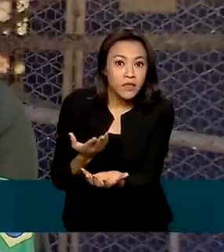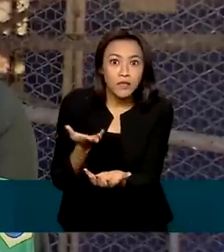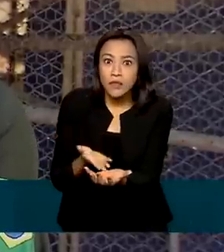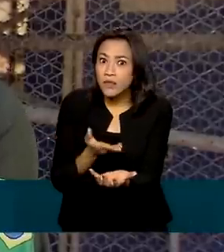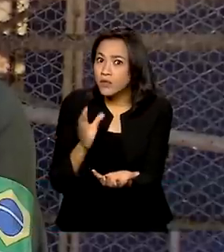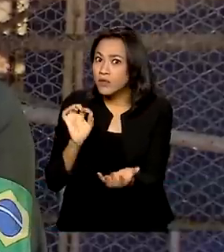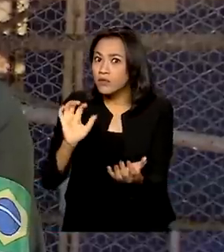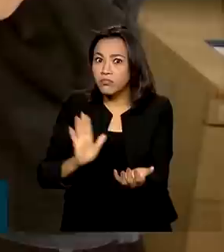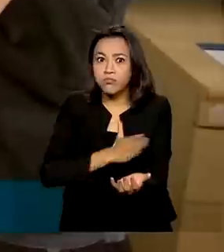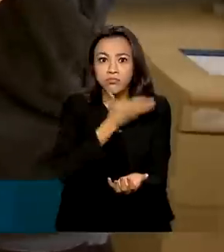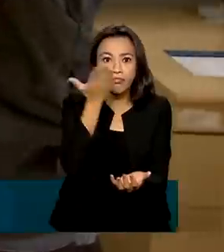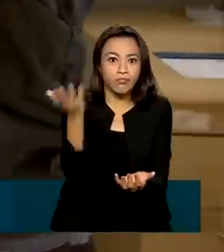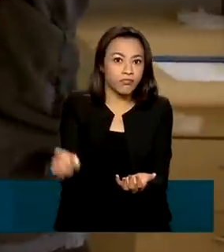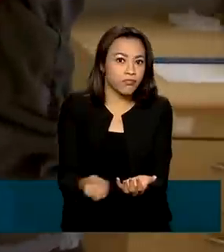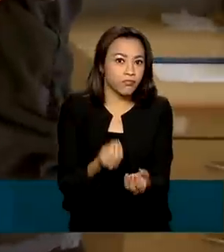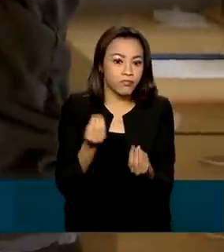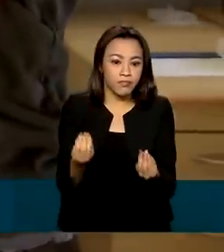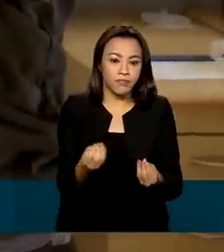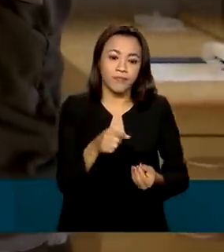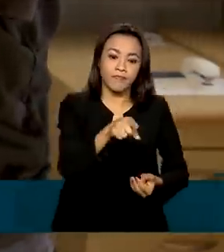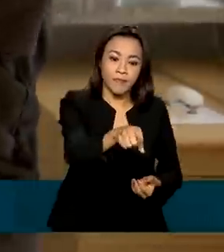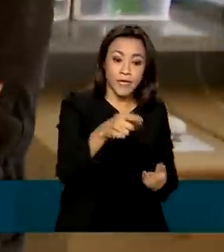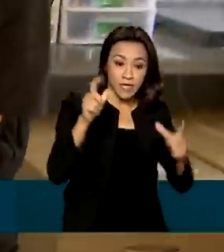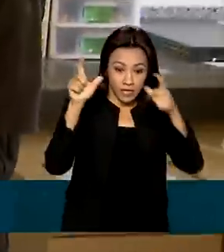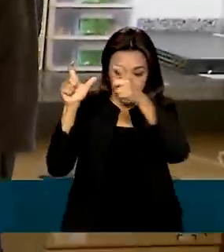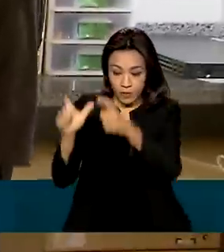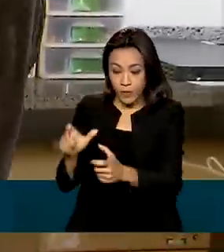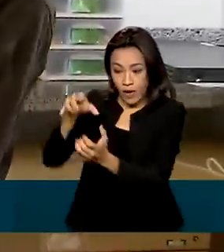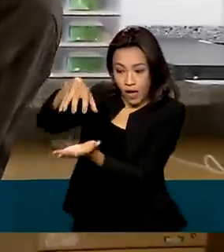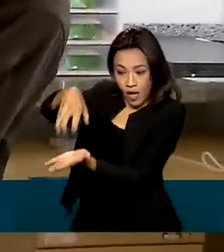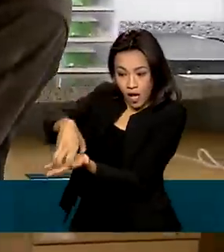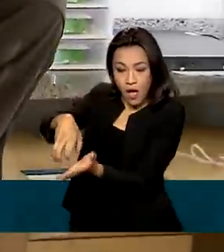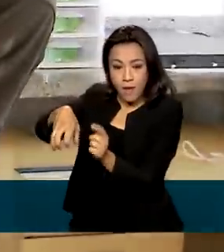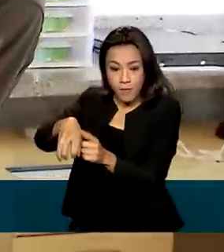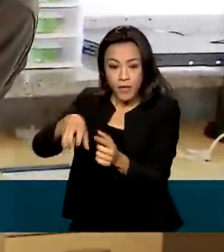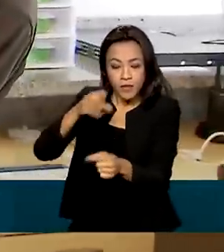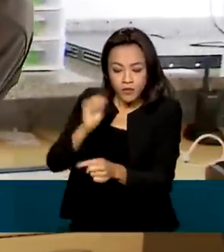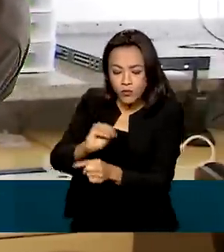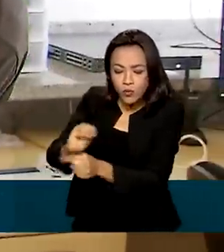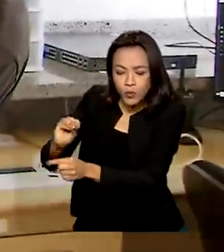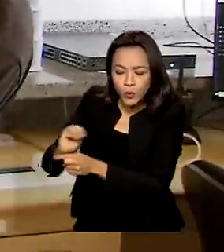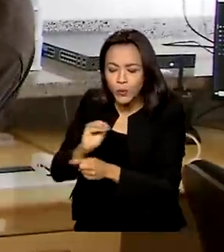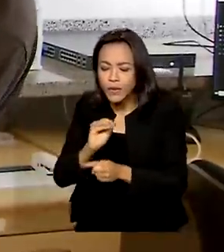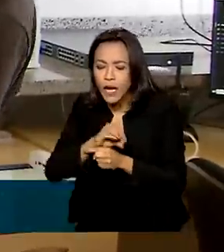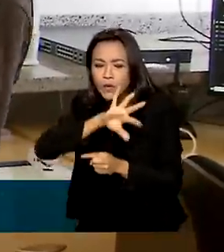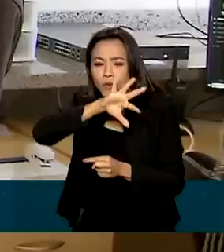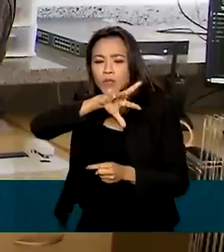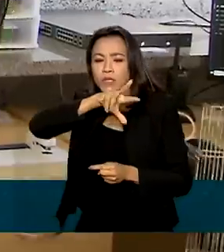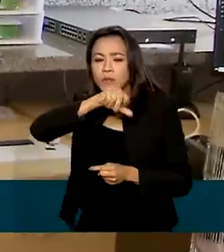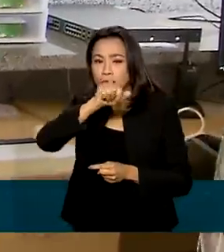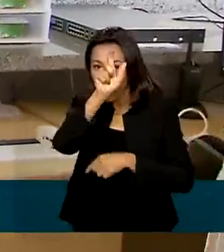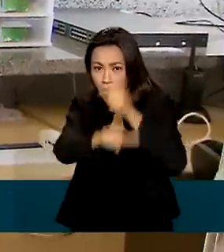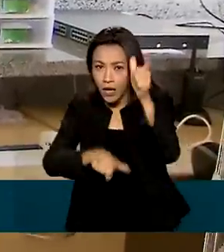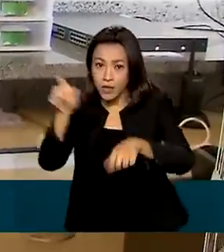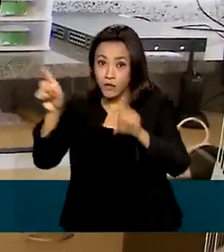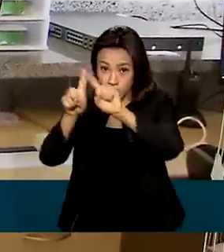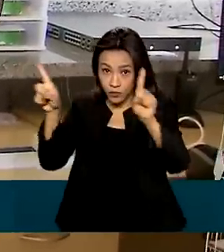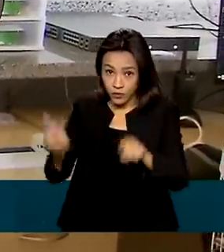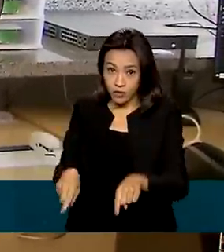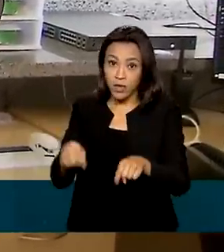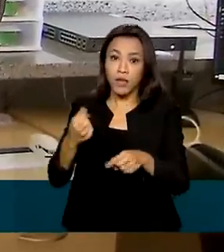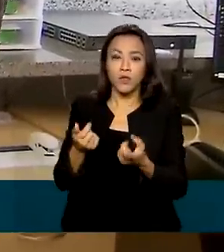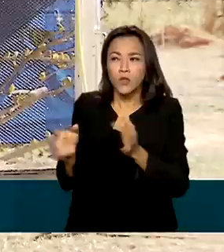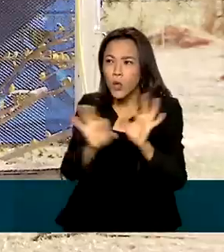terrível no Brasil de rinha no Centro de Triagem Esses animais são reabilitados os e o Ibama montam